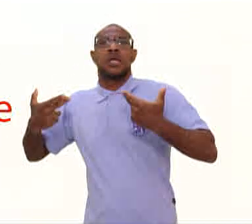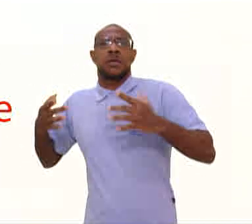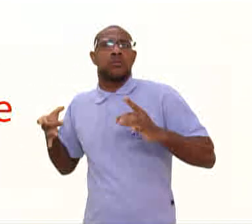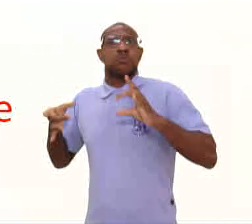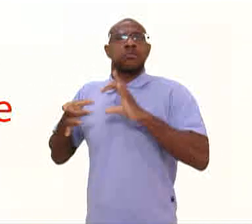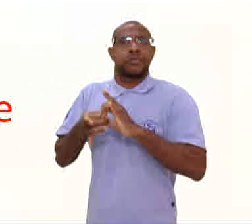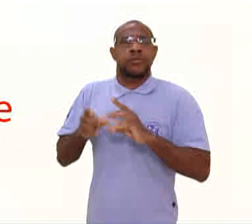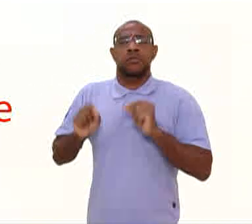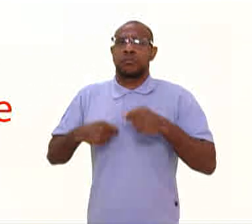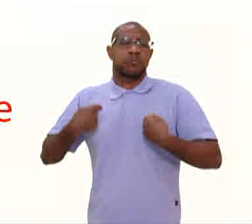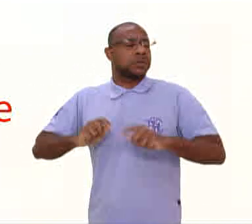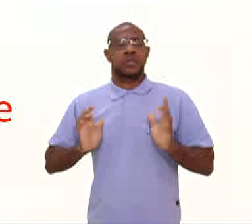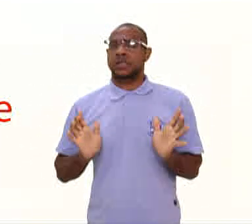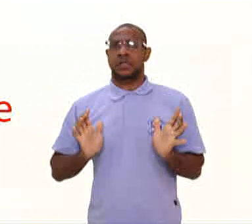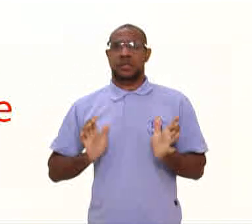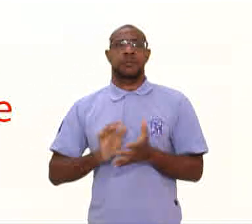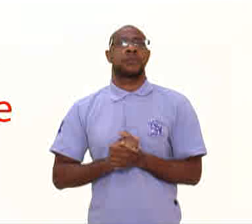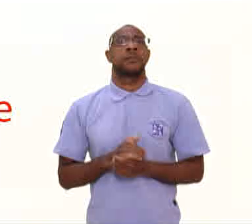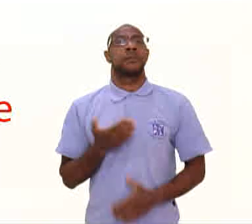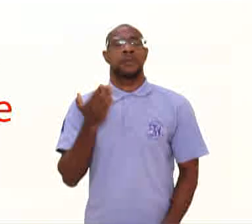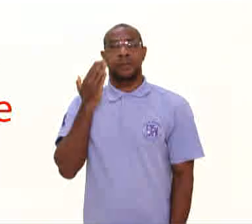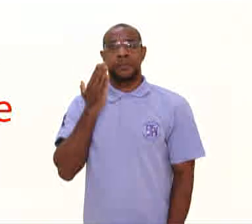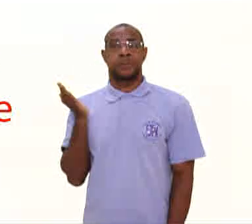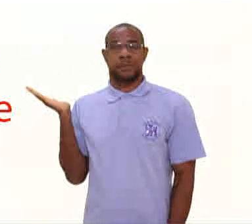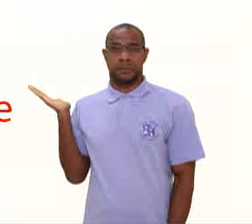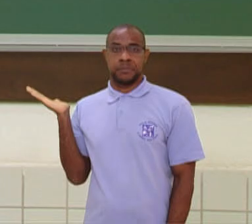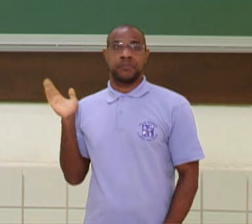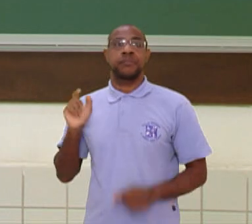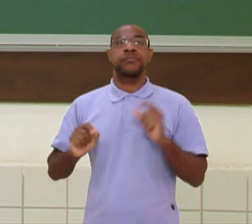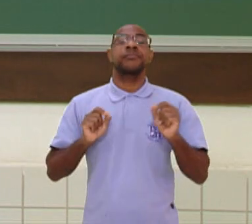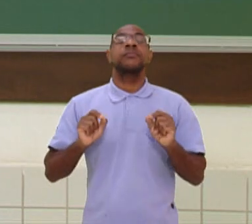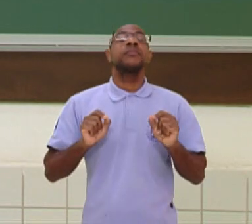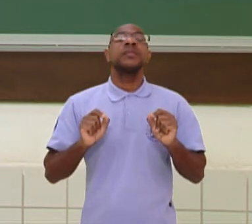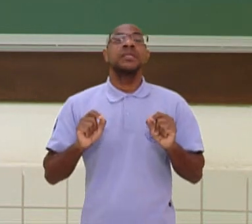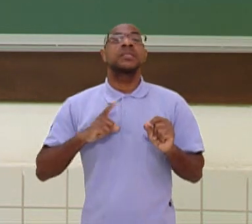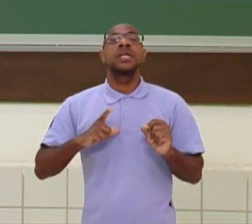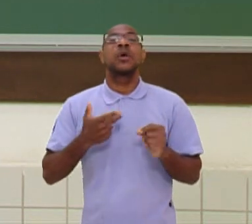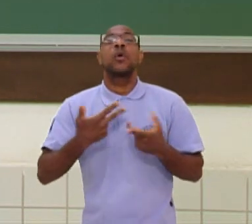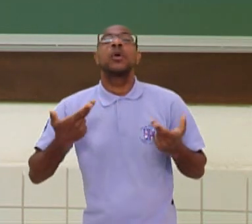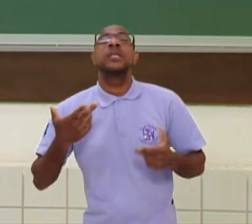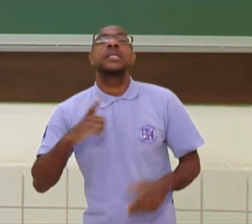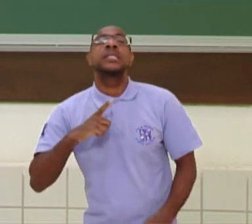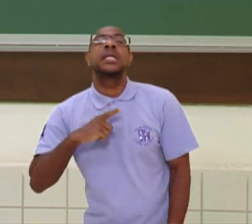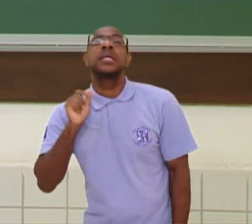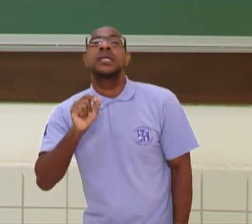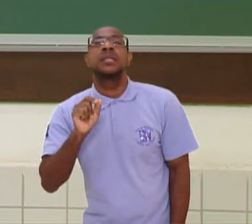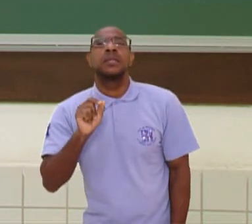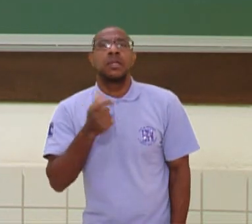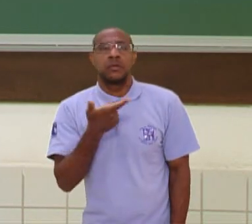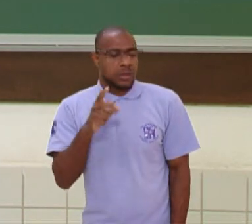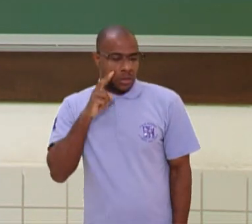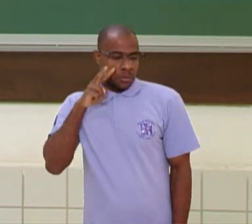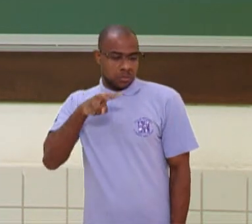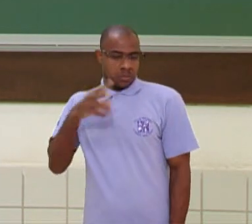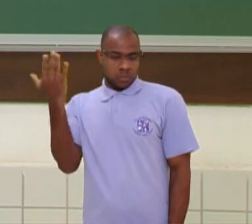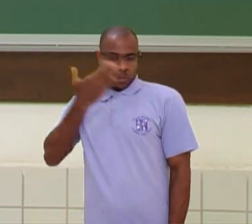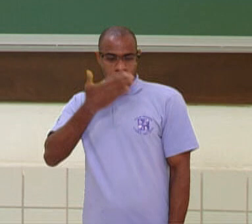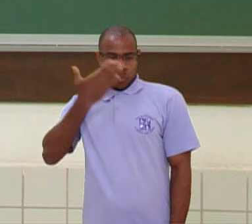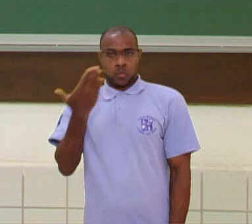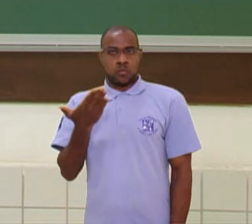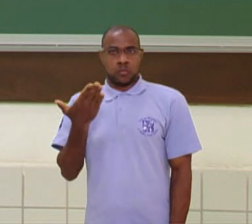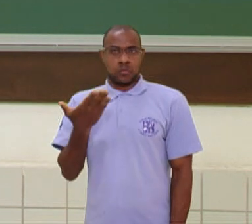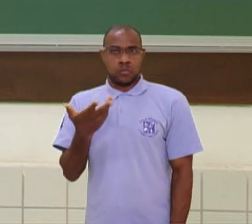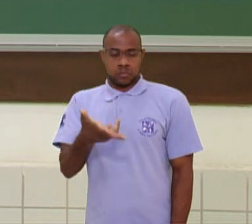mais um detalhe que eu posso dizer para vocês ali. Você sabe que tem coisas que existem, mas assim, não é porque você não vê que você vai descredenciar